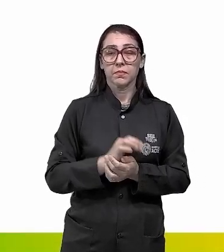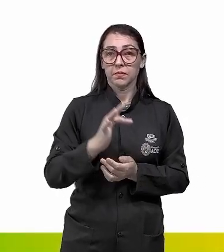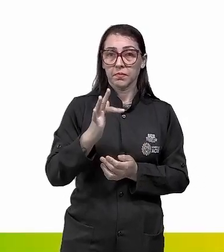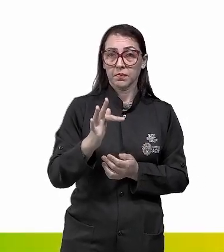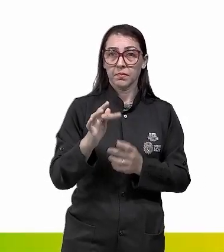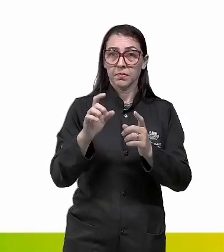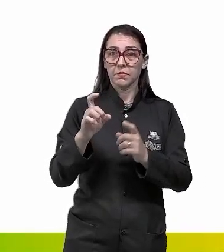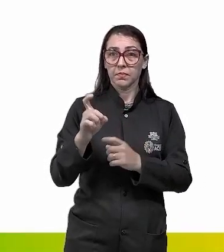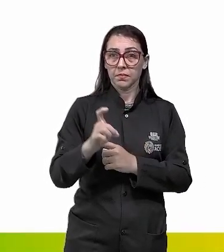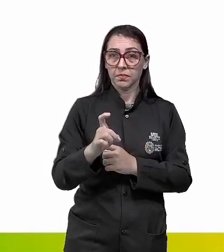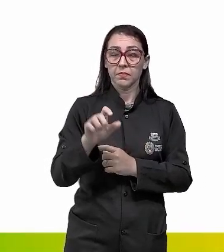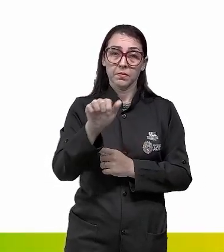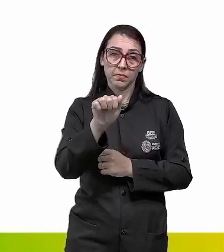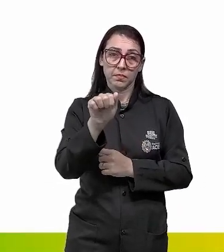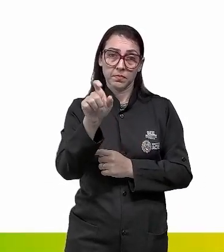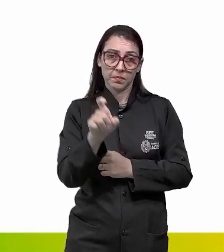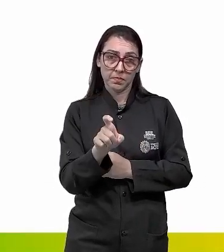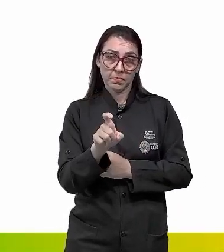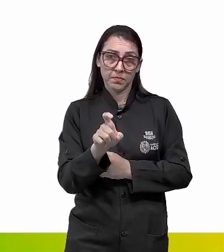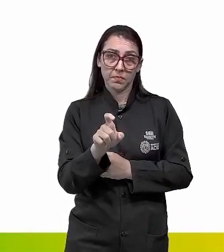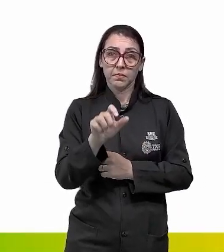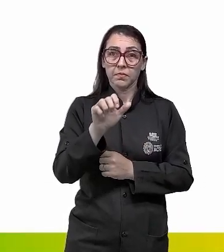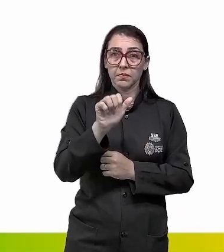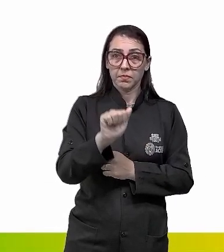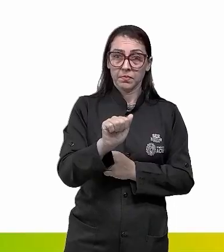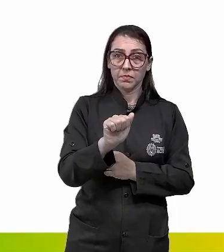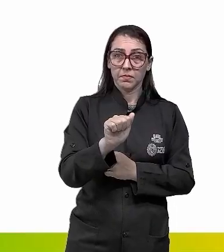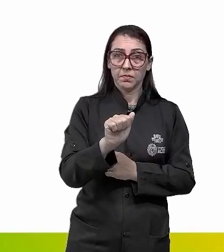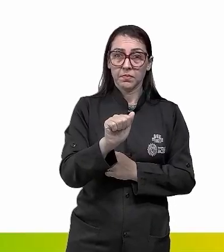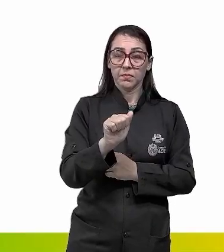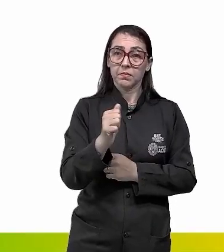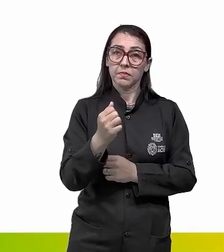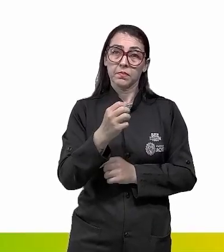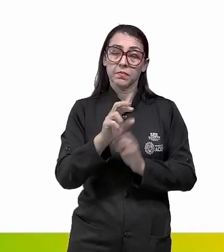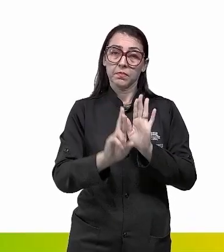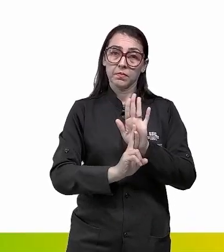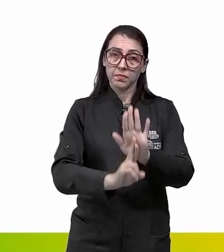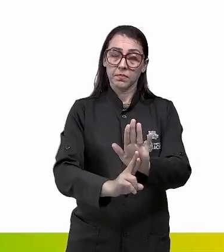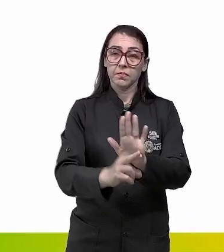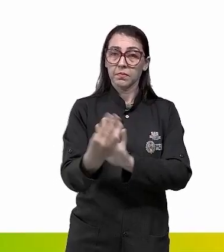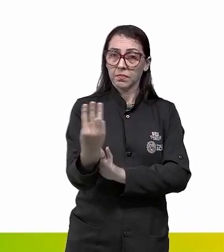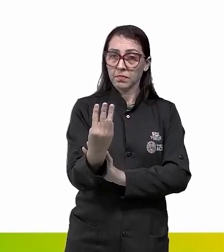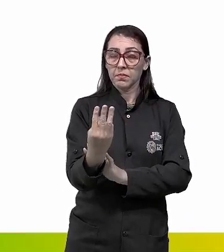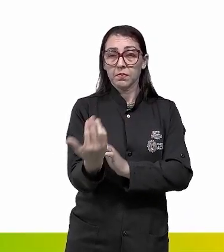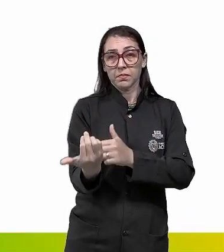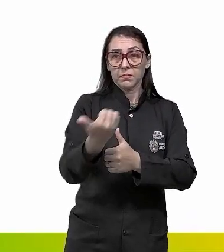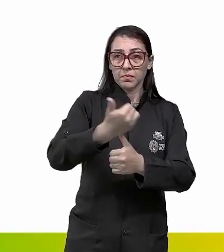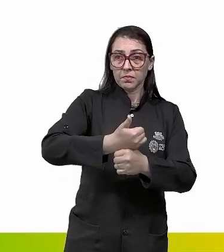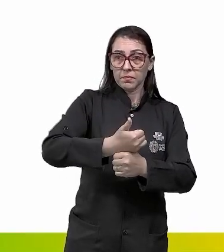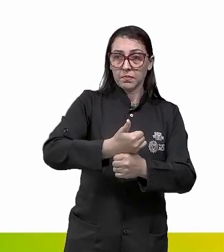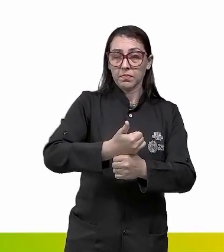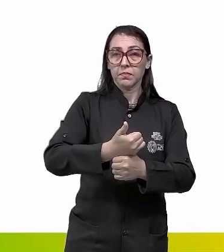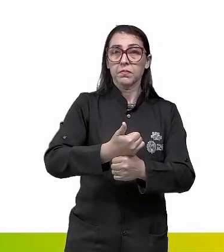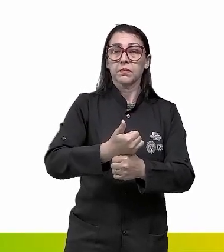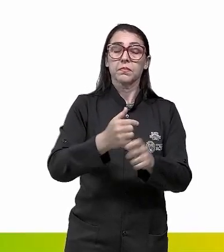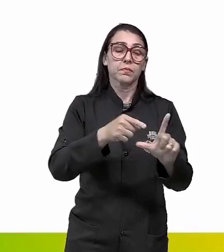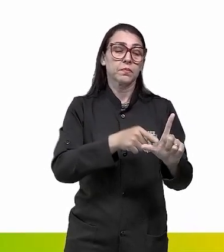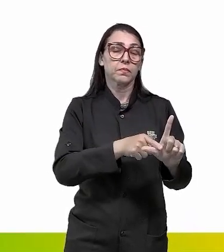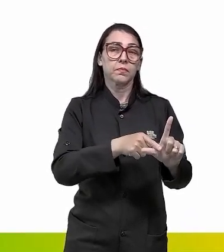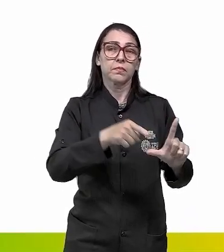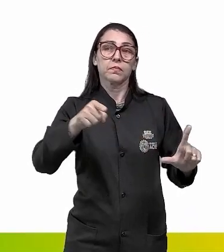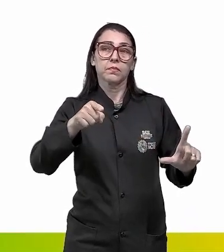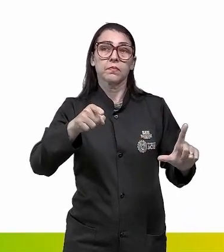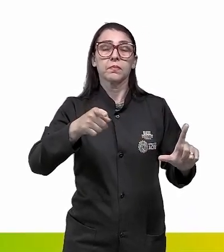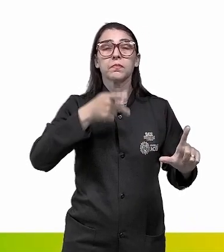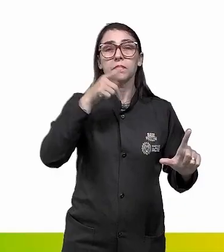AX. O A, aqui neste caso, é representado por 3. ele significa a inclinação da reta. Daqui a pouco eu vou